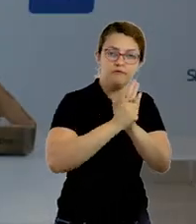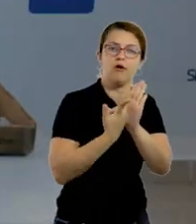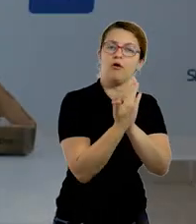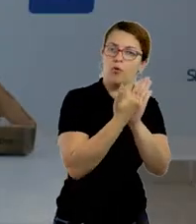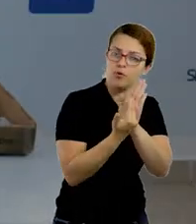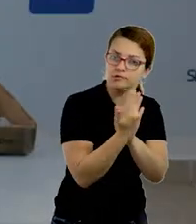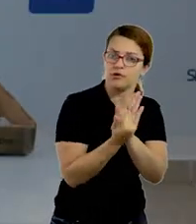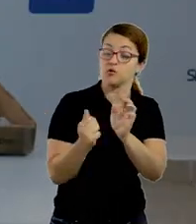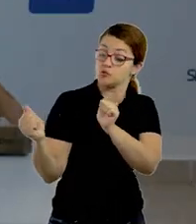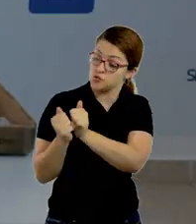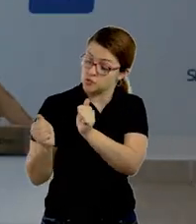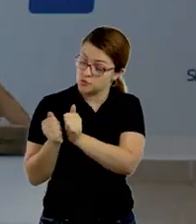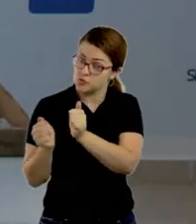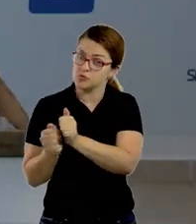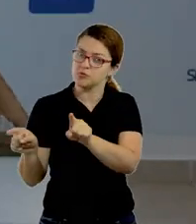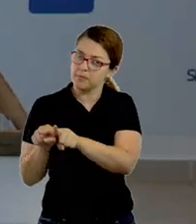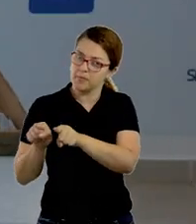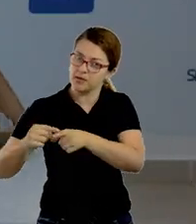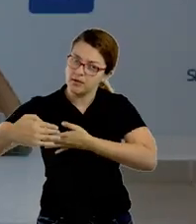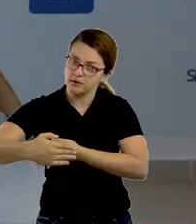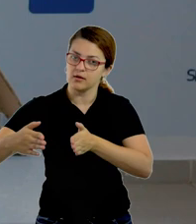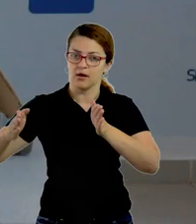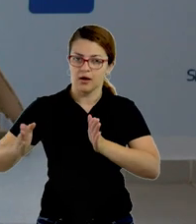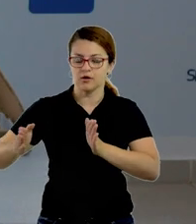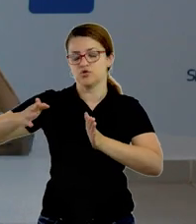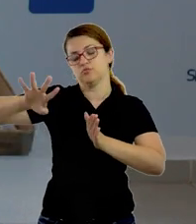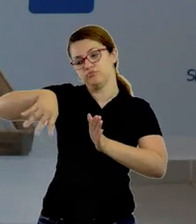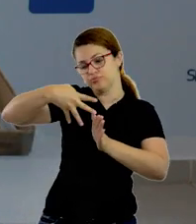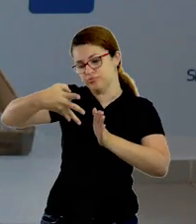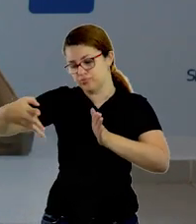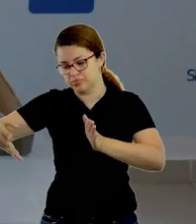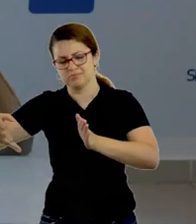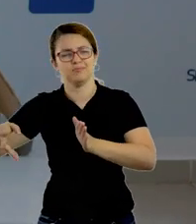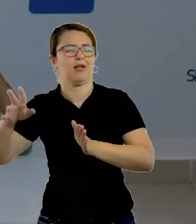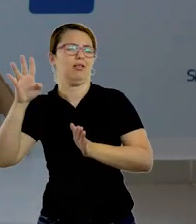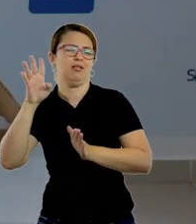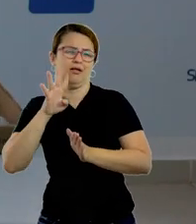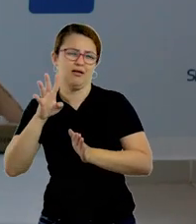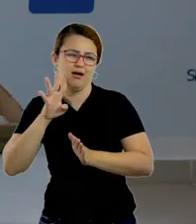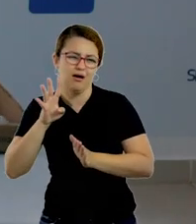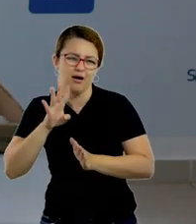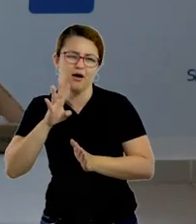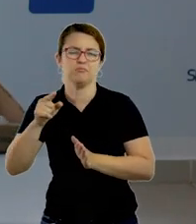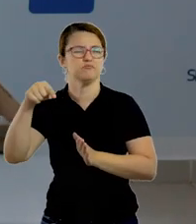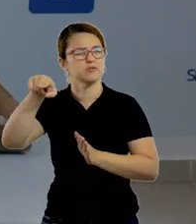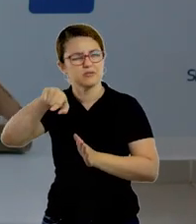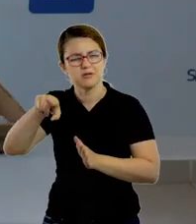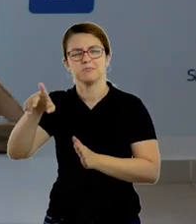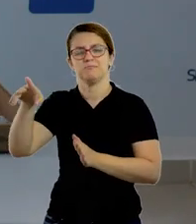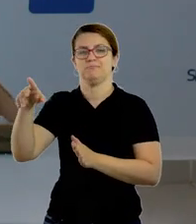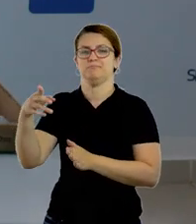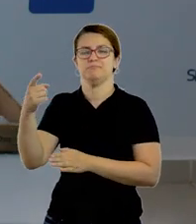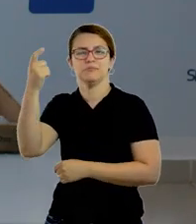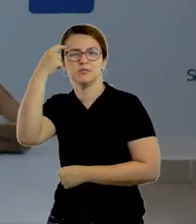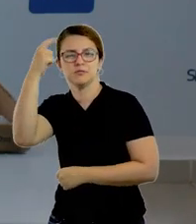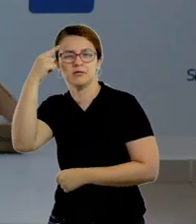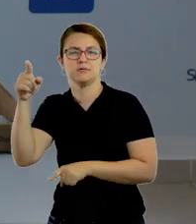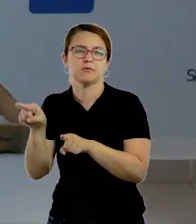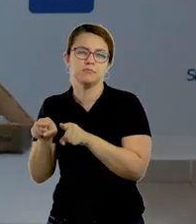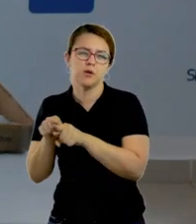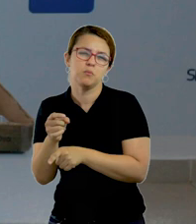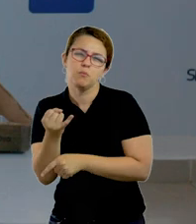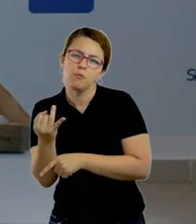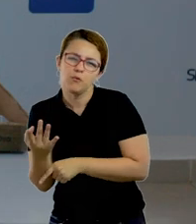Aí vocês vão fazer juntos os suportes, que é bem divertido, gente, e é bom para pensar, porque vocês vão ter que fazer cálculos,